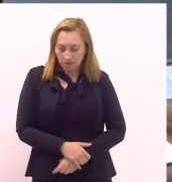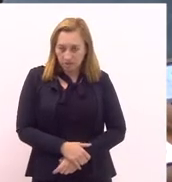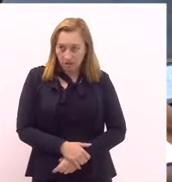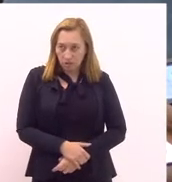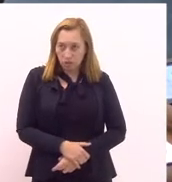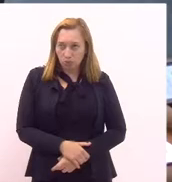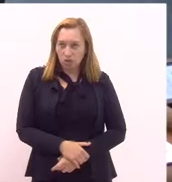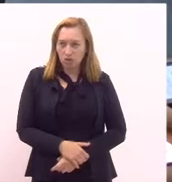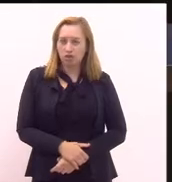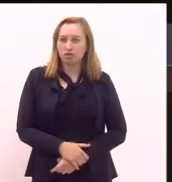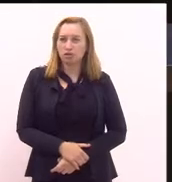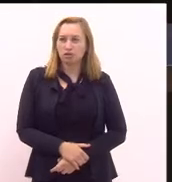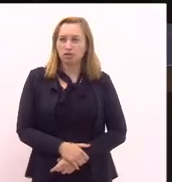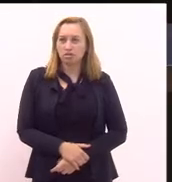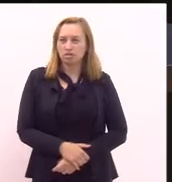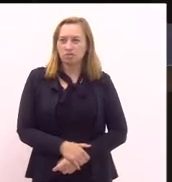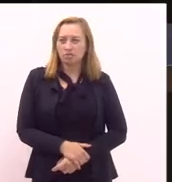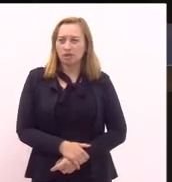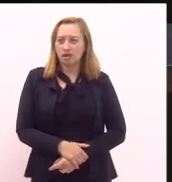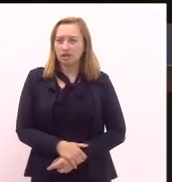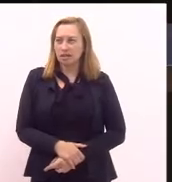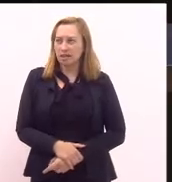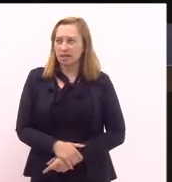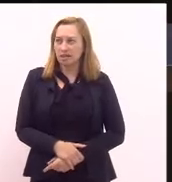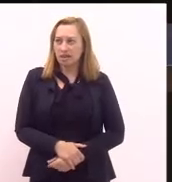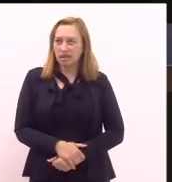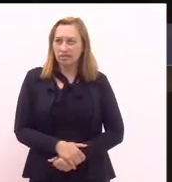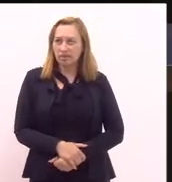a minha tia por favor